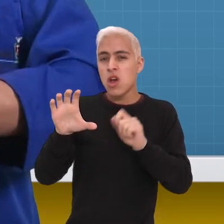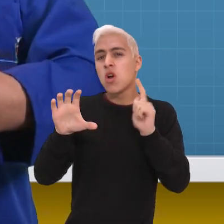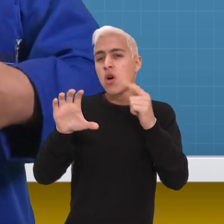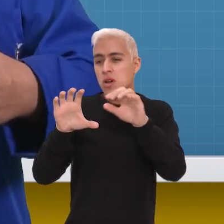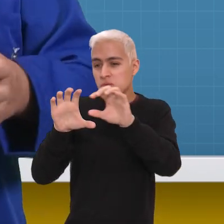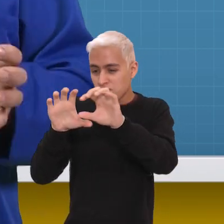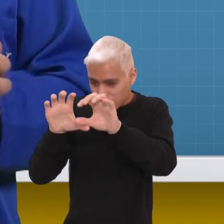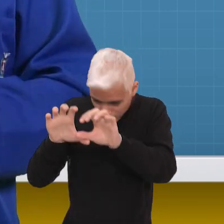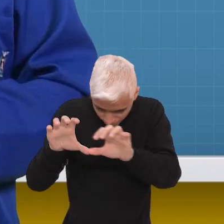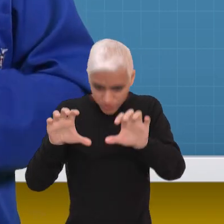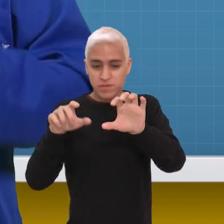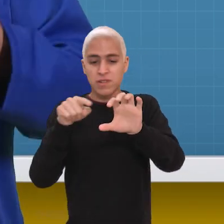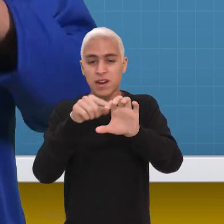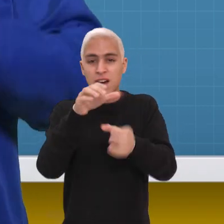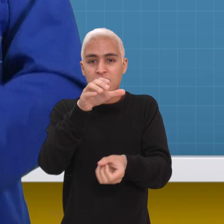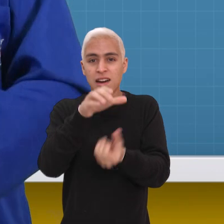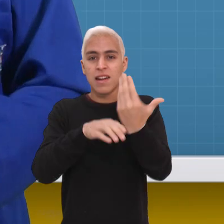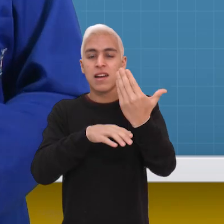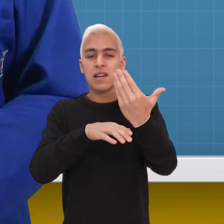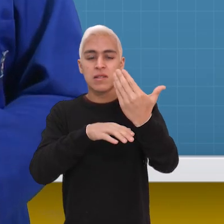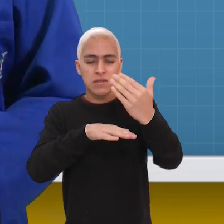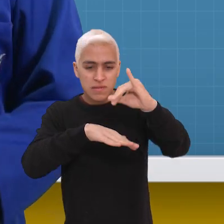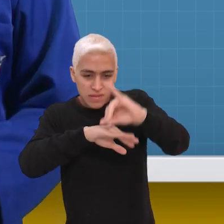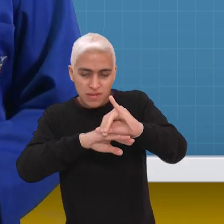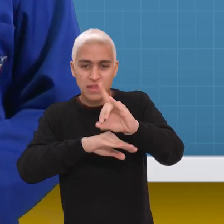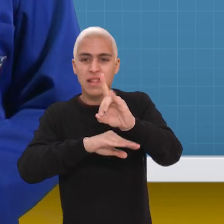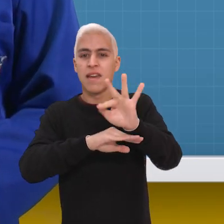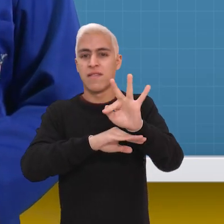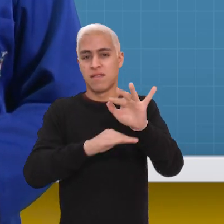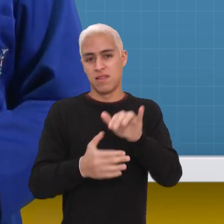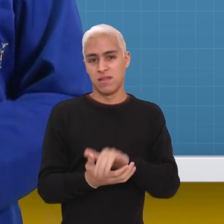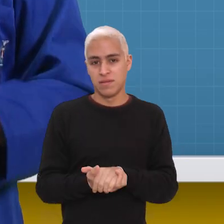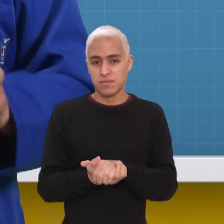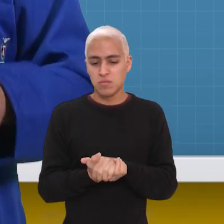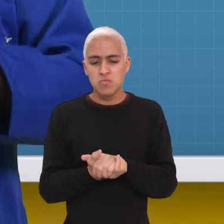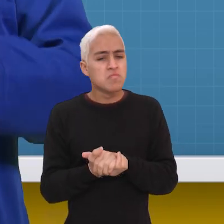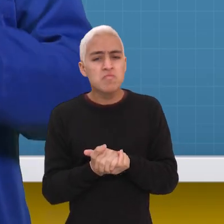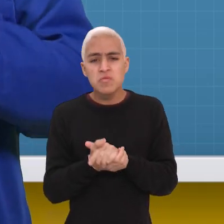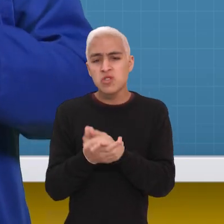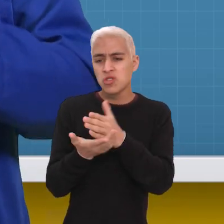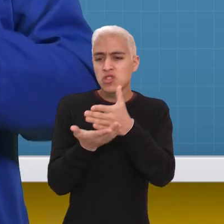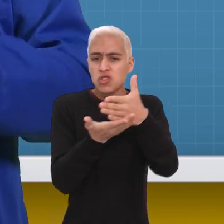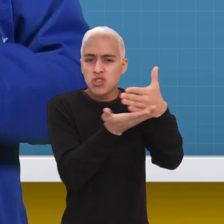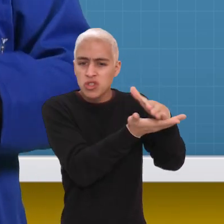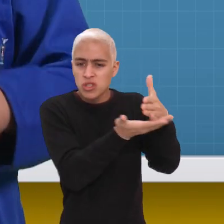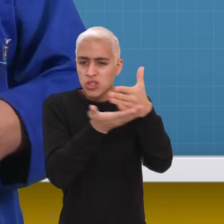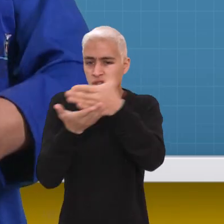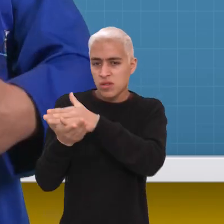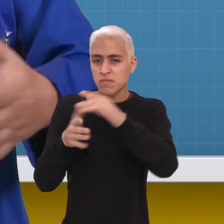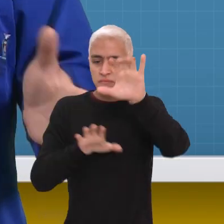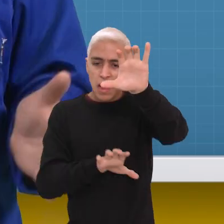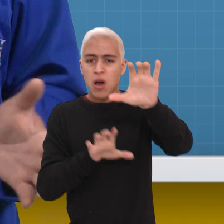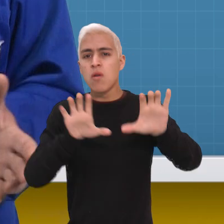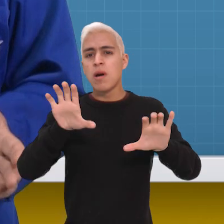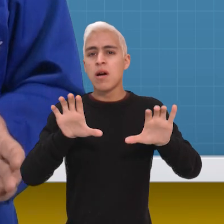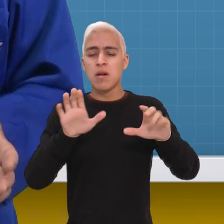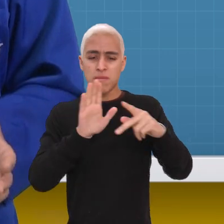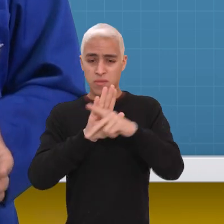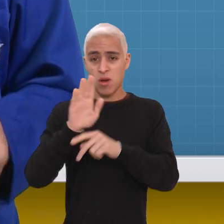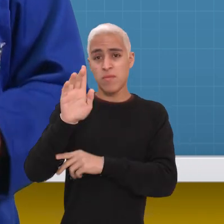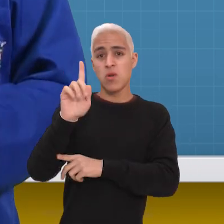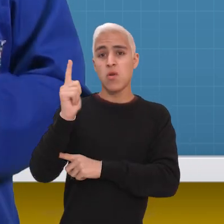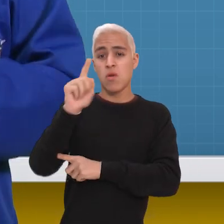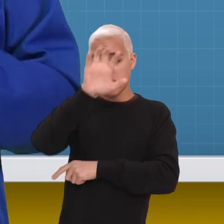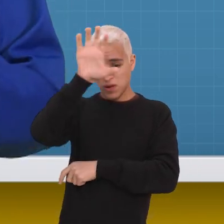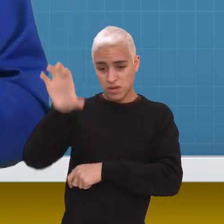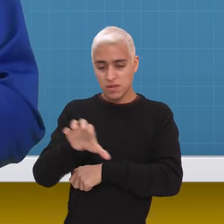que foi ali retirado para instituir o Distrito Federal. E ela só faz divisa com 2 estados. A maior divisa dela é o próprio estado de